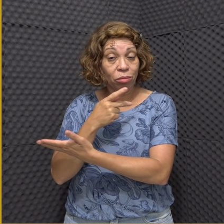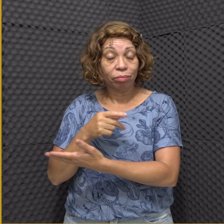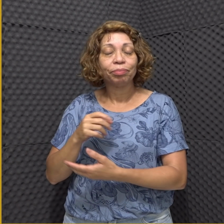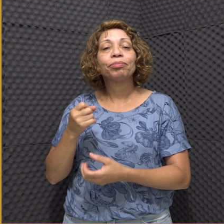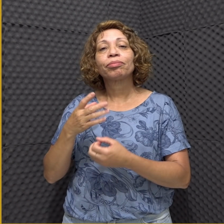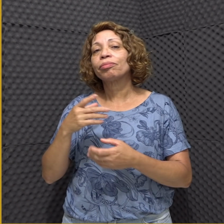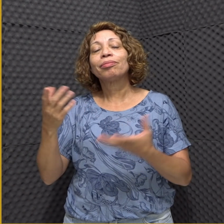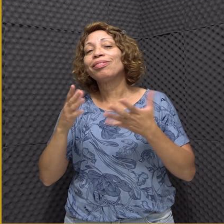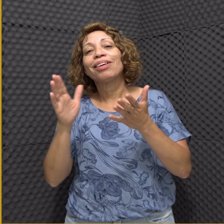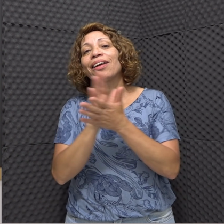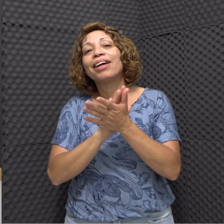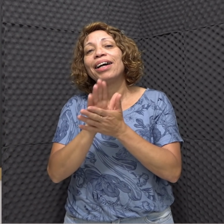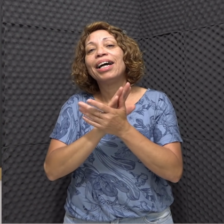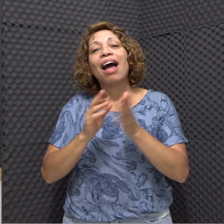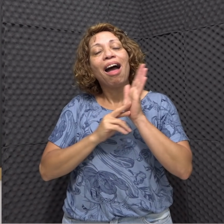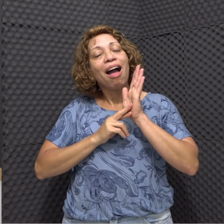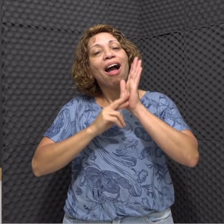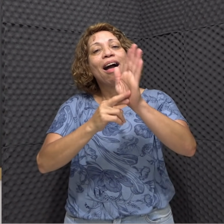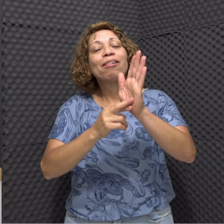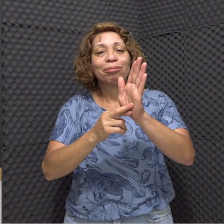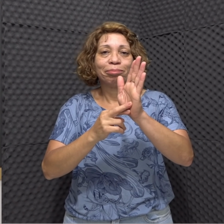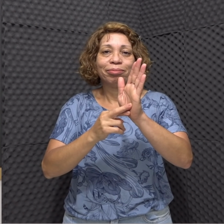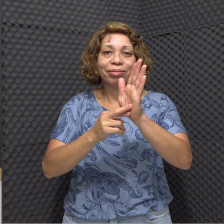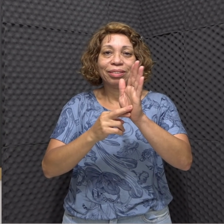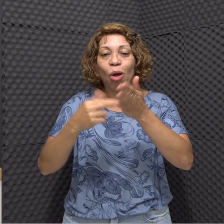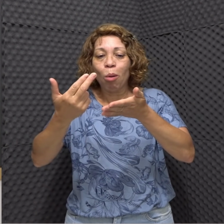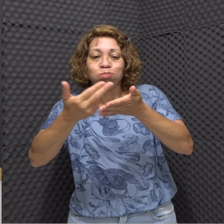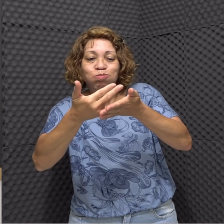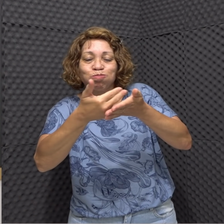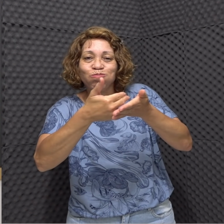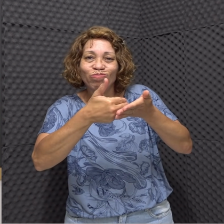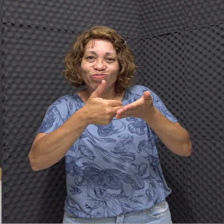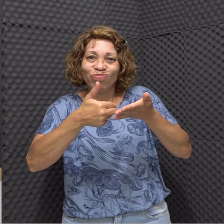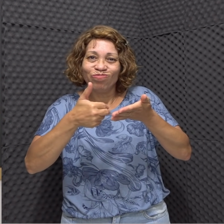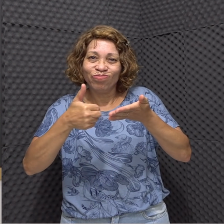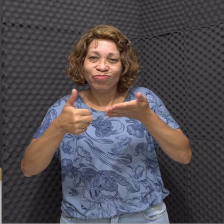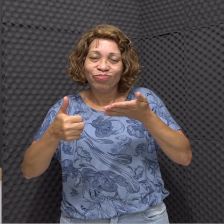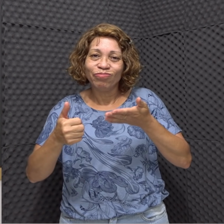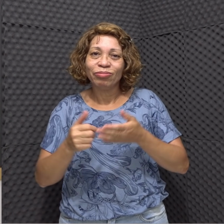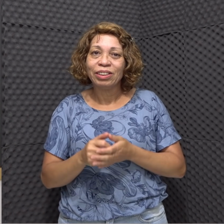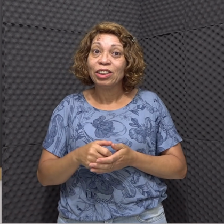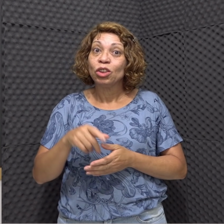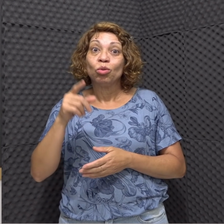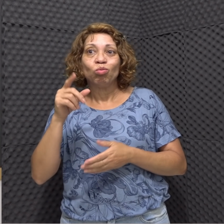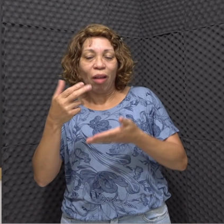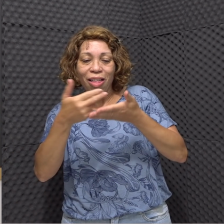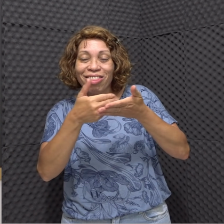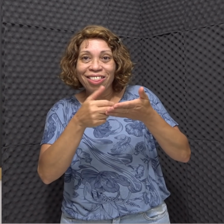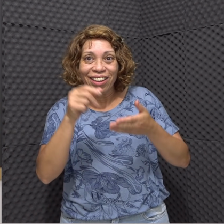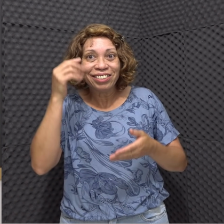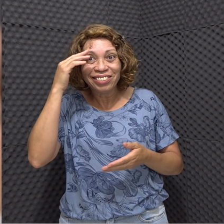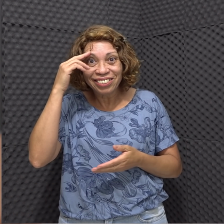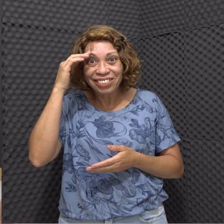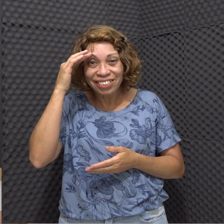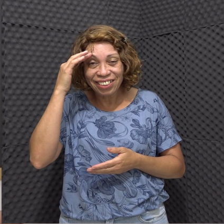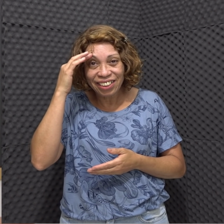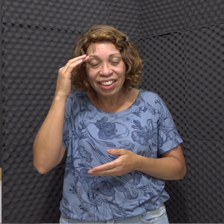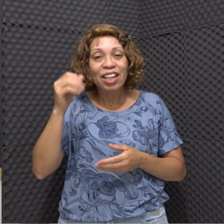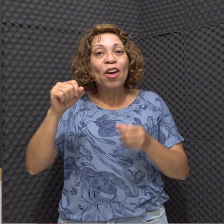Volta a tela para mim. Um conjunto nada mais é do que uma representação gráfica através